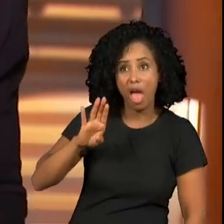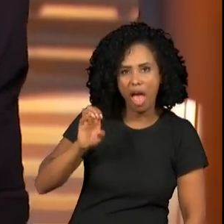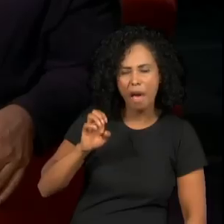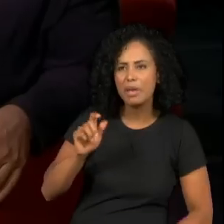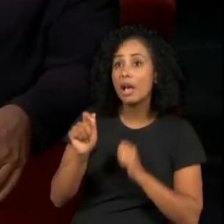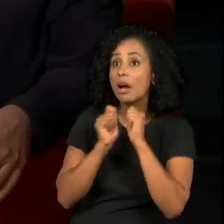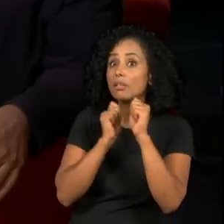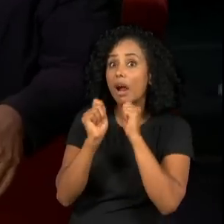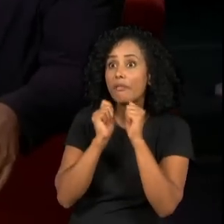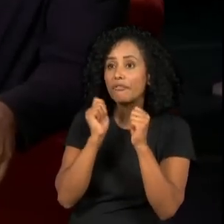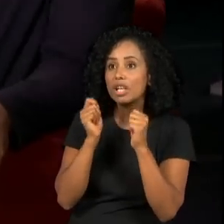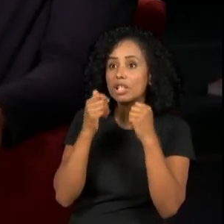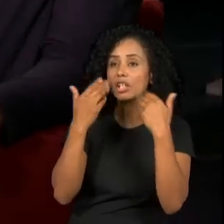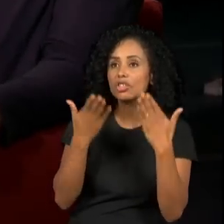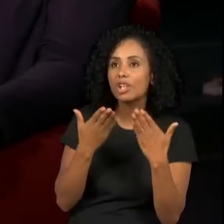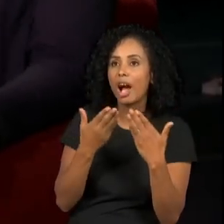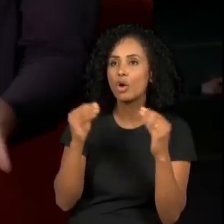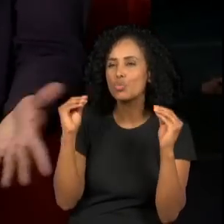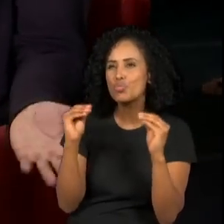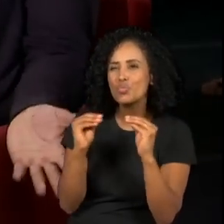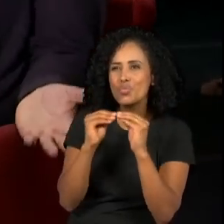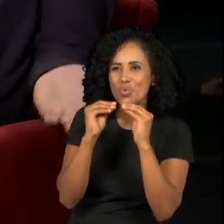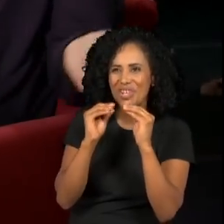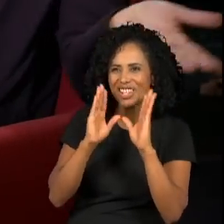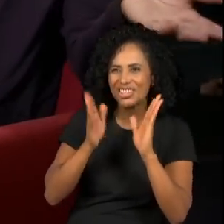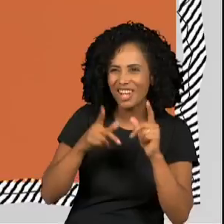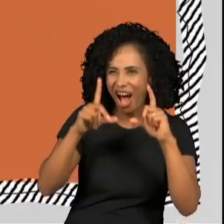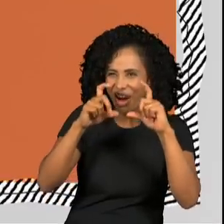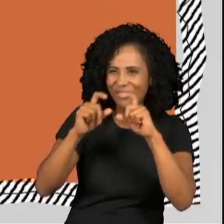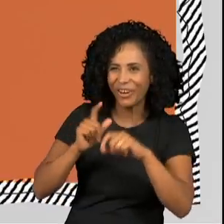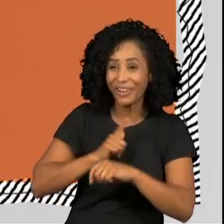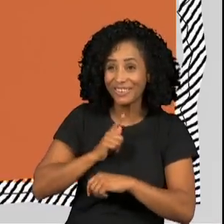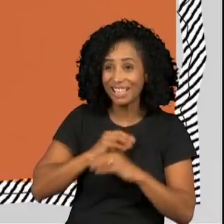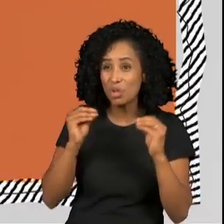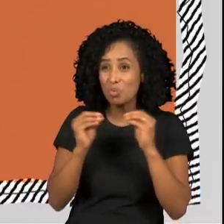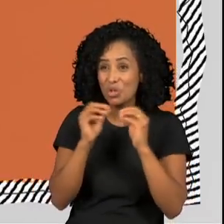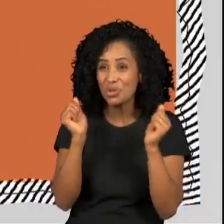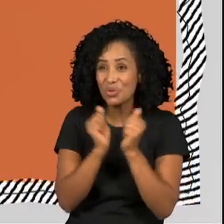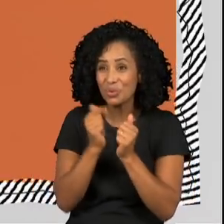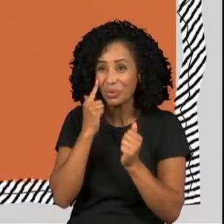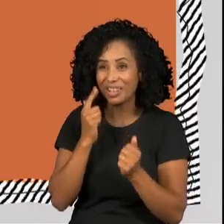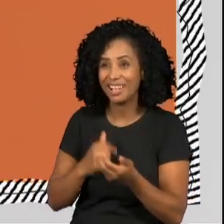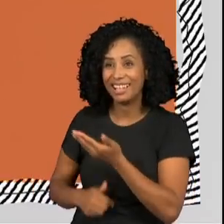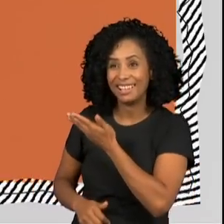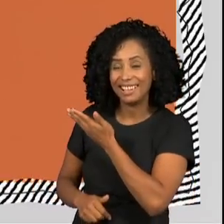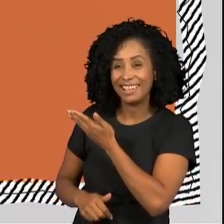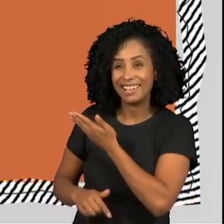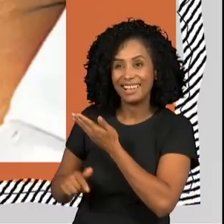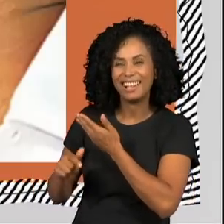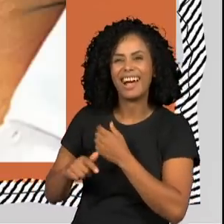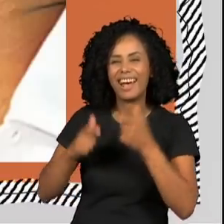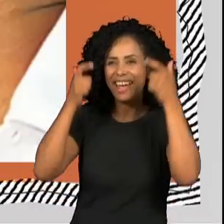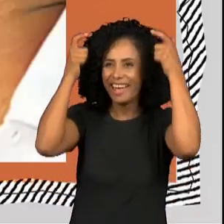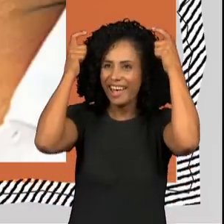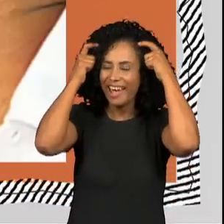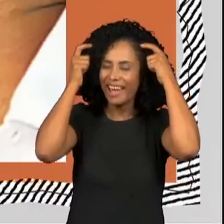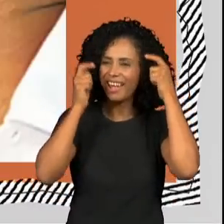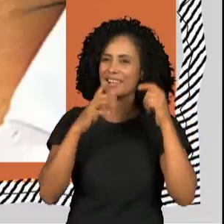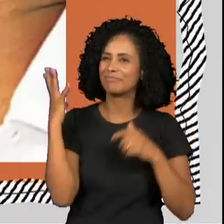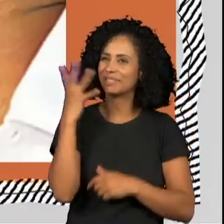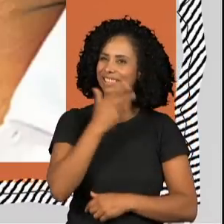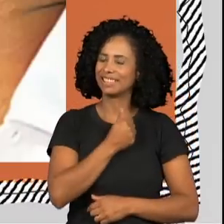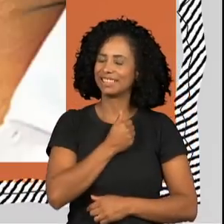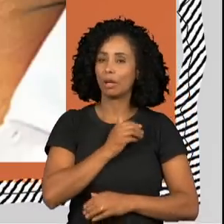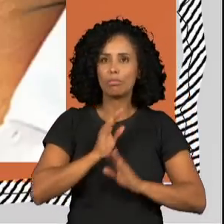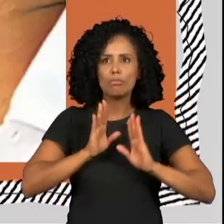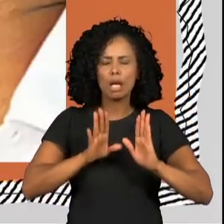tive contato com ela. Até dei um selinho nela também. Eu tenho foto. Não, eu tenho uma foto do selinho da Hebe. É uma rainha. É. Mas ela estava lá se desmanchando. E